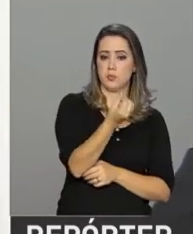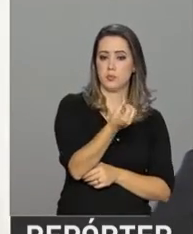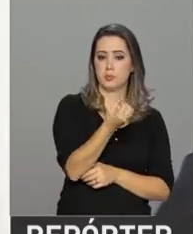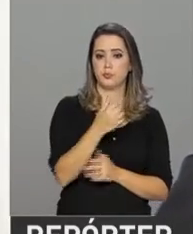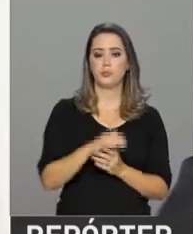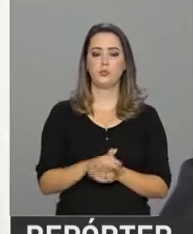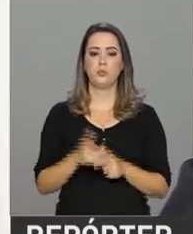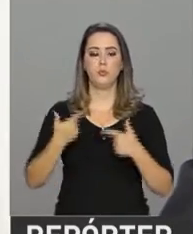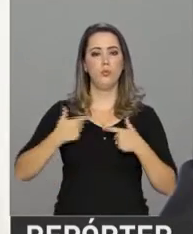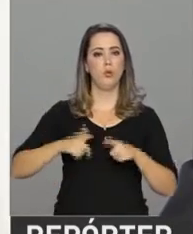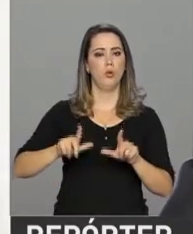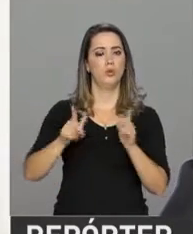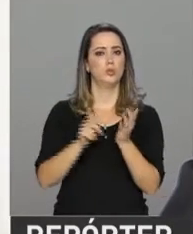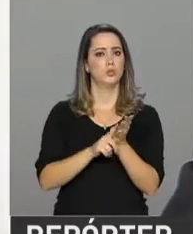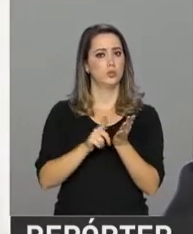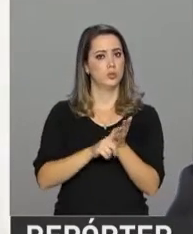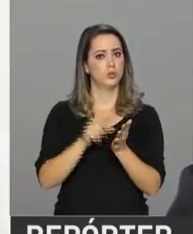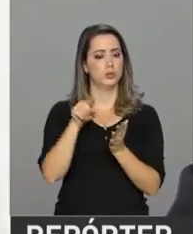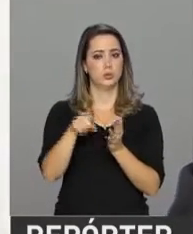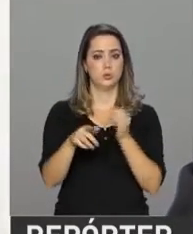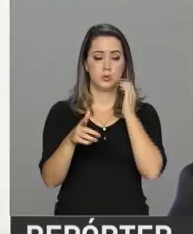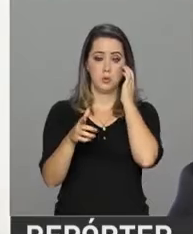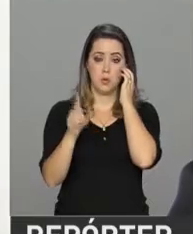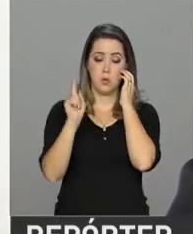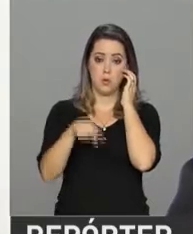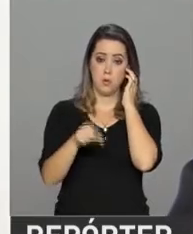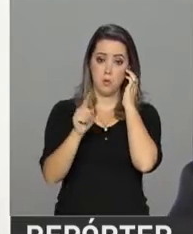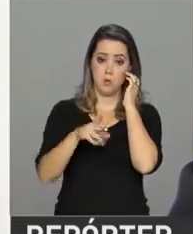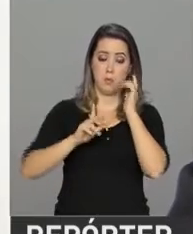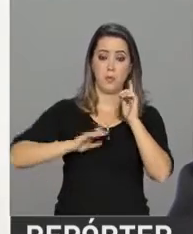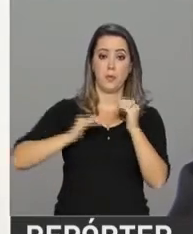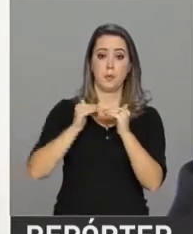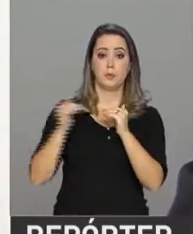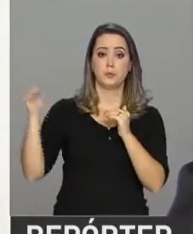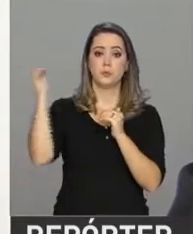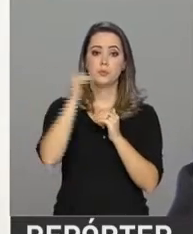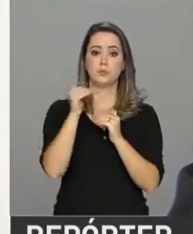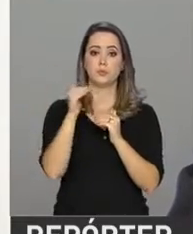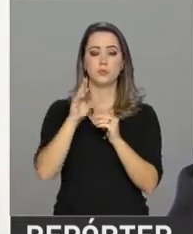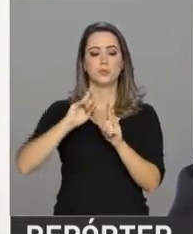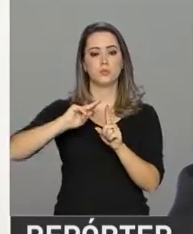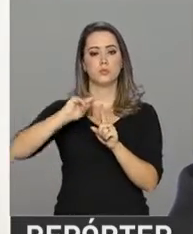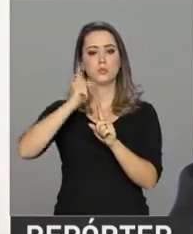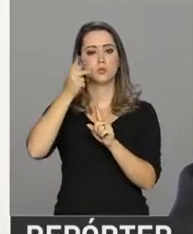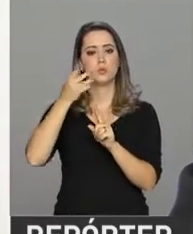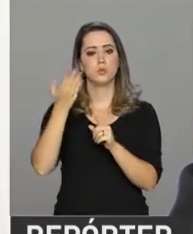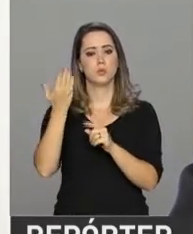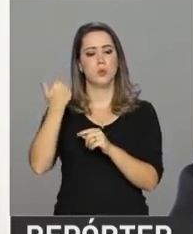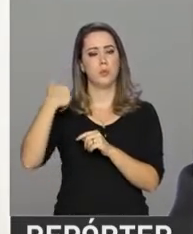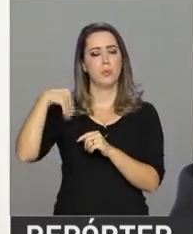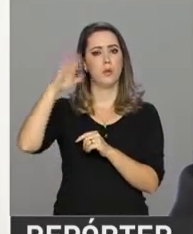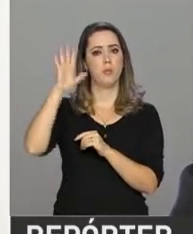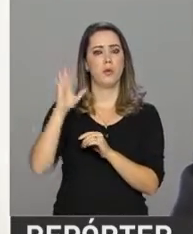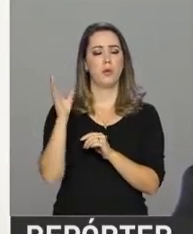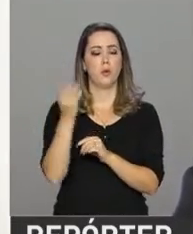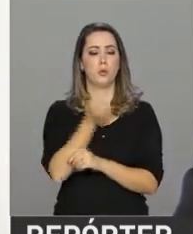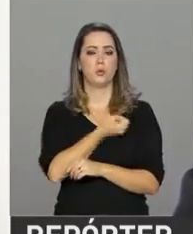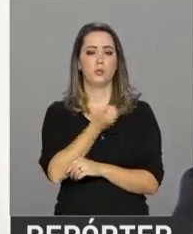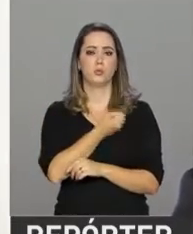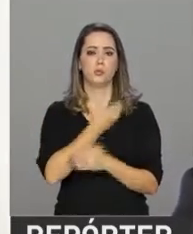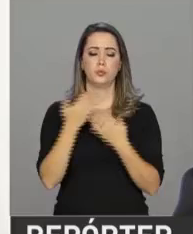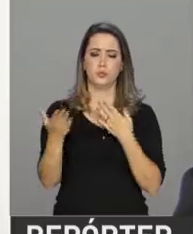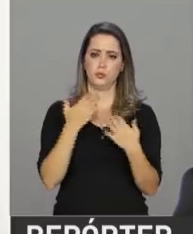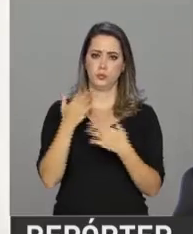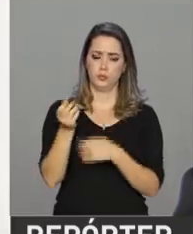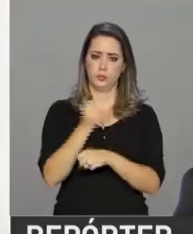A emissão de títulos provisórios em 2017 superou o dobro da maior marca anual anterior, que